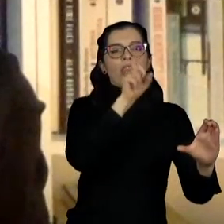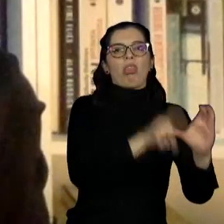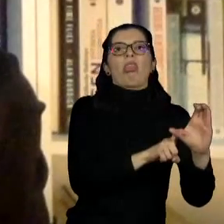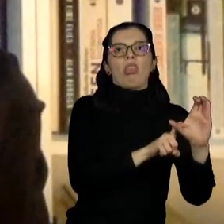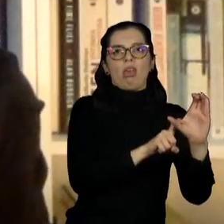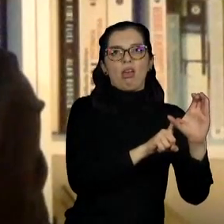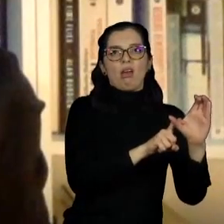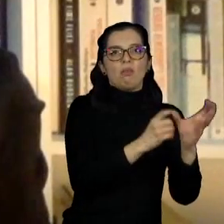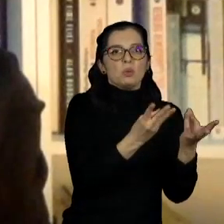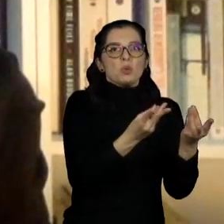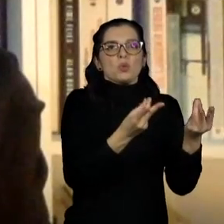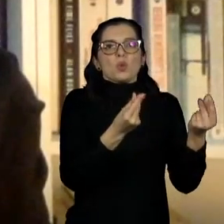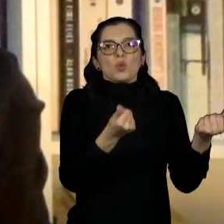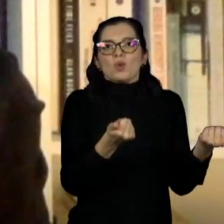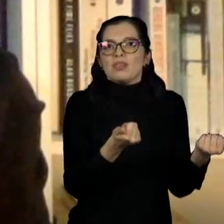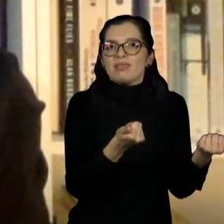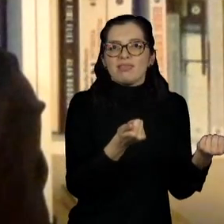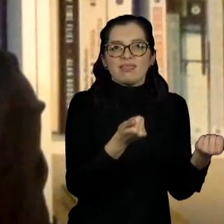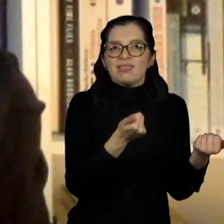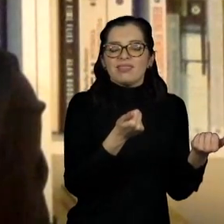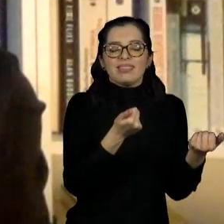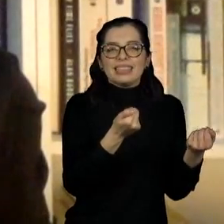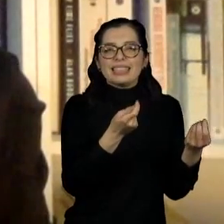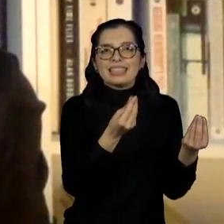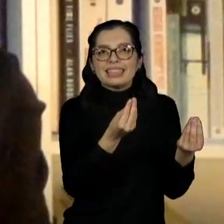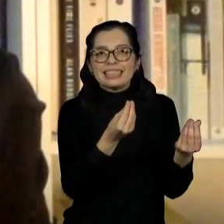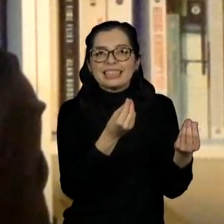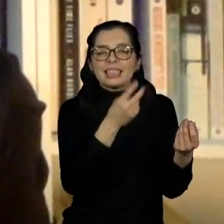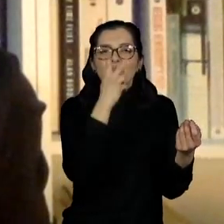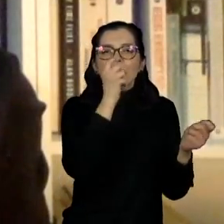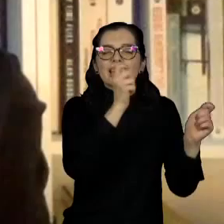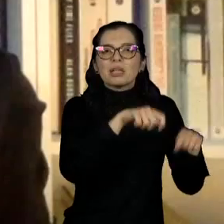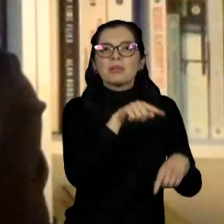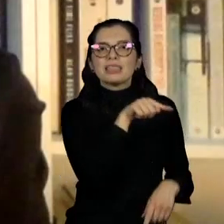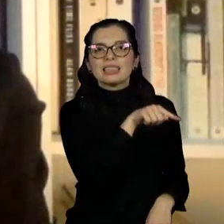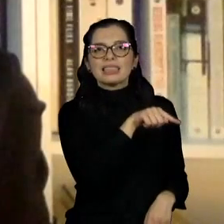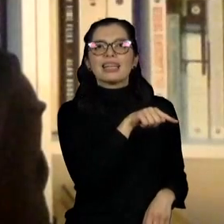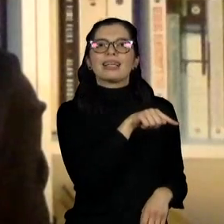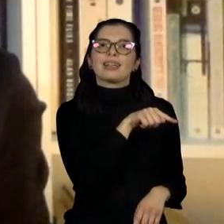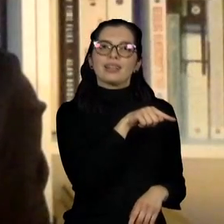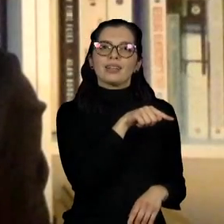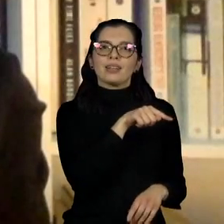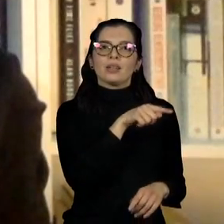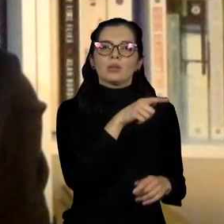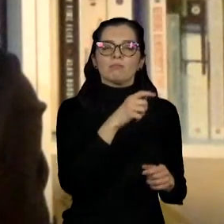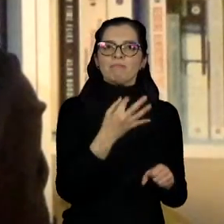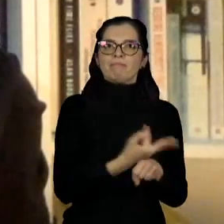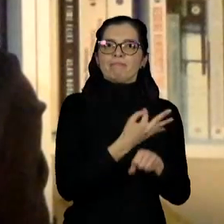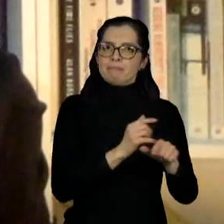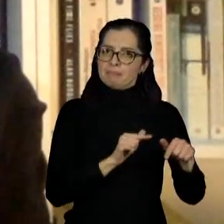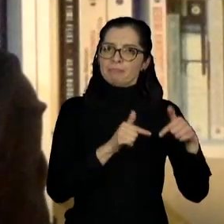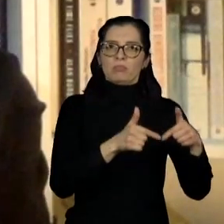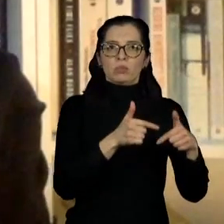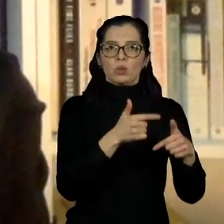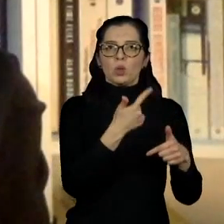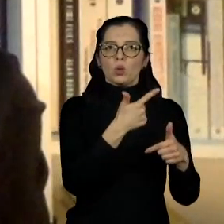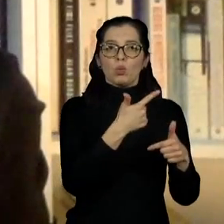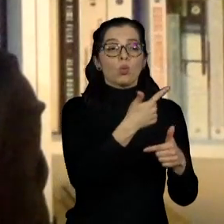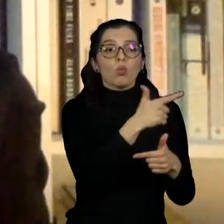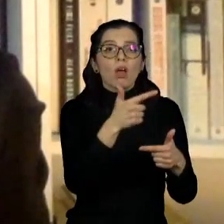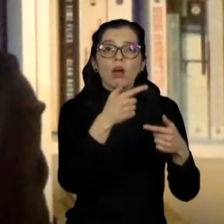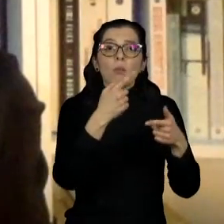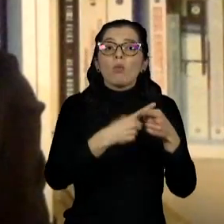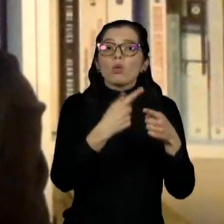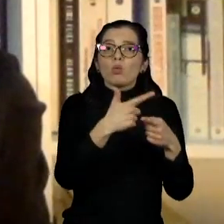eficiência, eles podem ser comprometidos em sua habilidade para ter tenha resiliência, porque eles